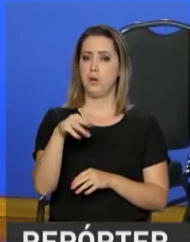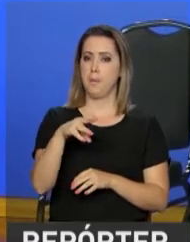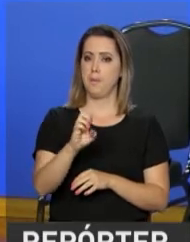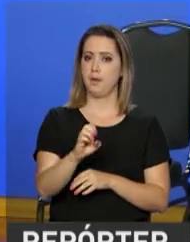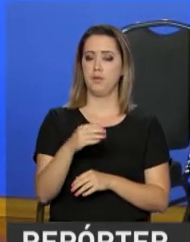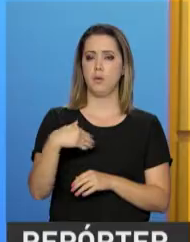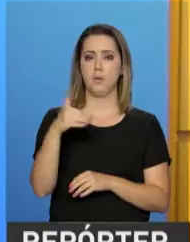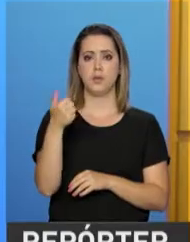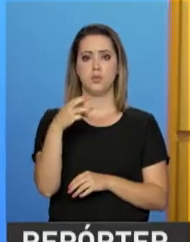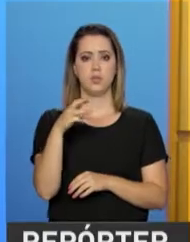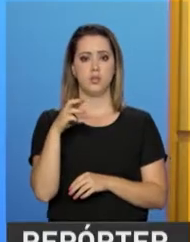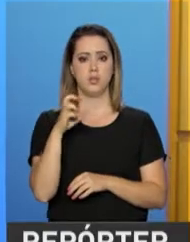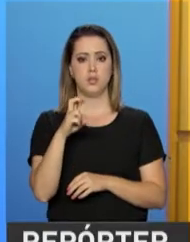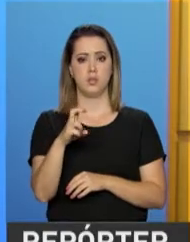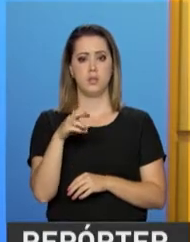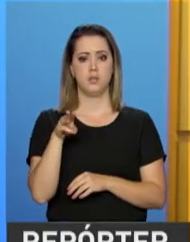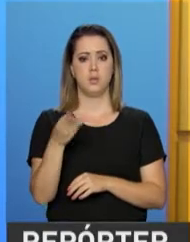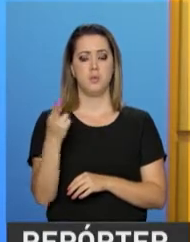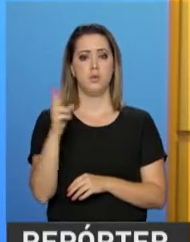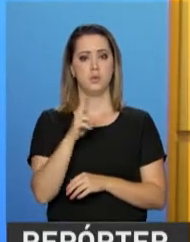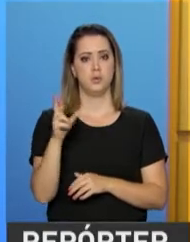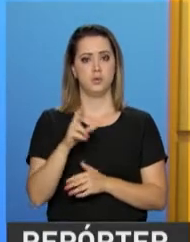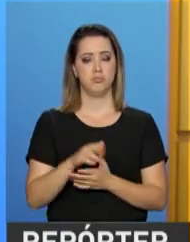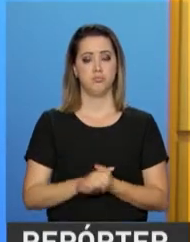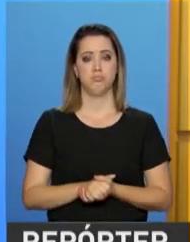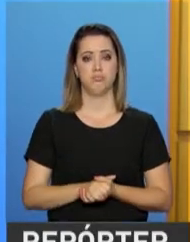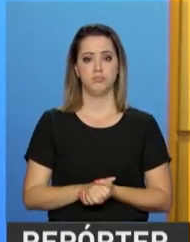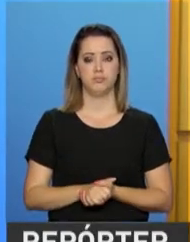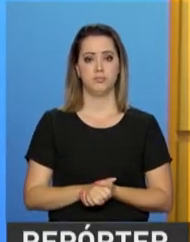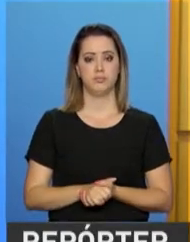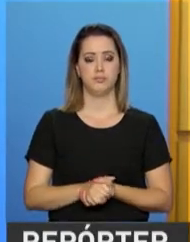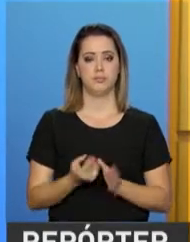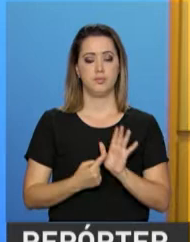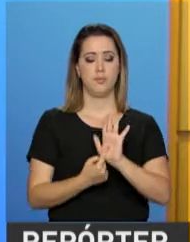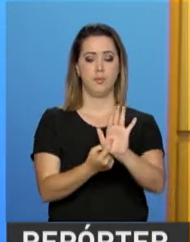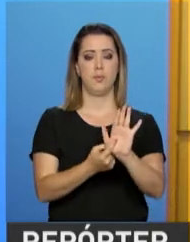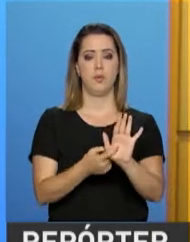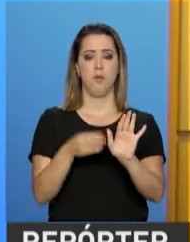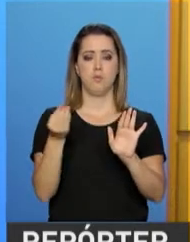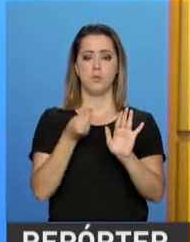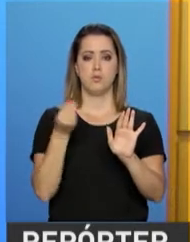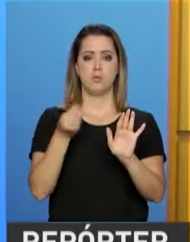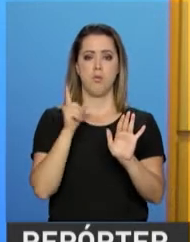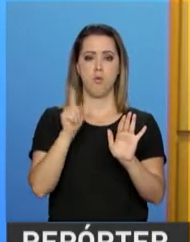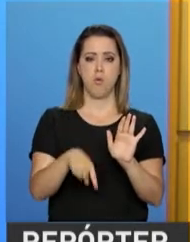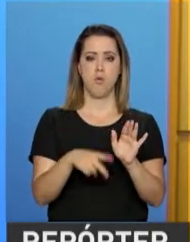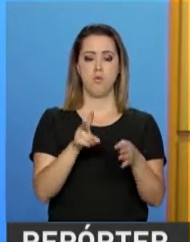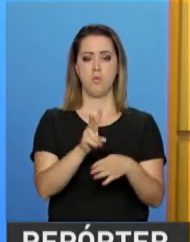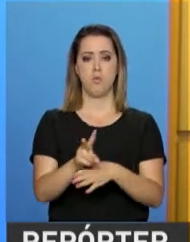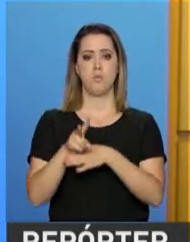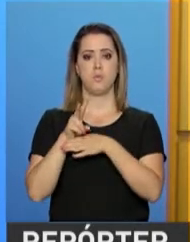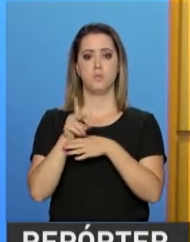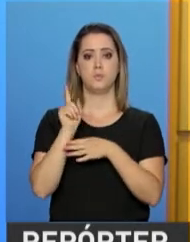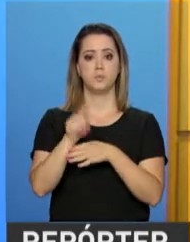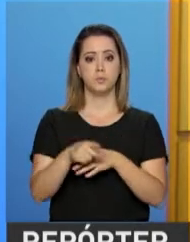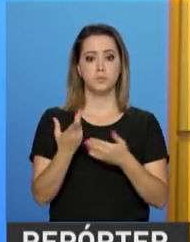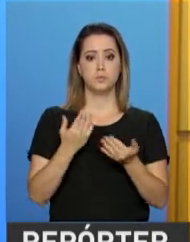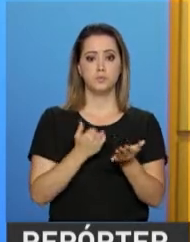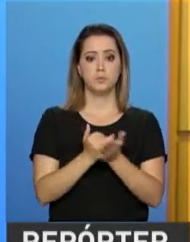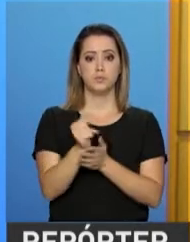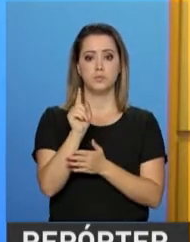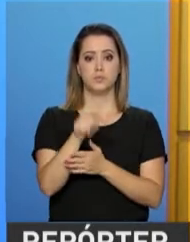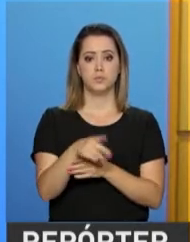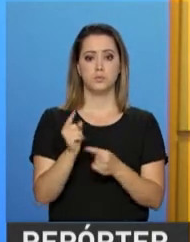milhões de reais dando um cenário muito rapidamente sobre o que é essa linha de financiamento ela como